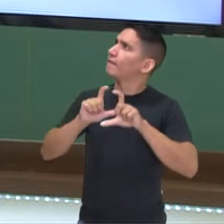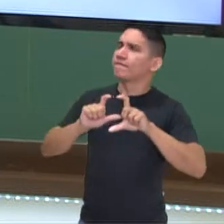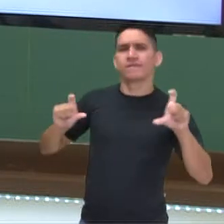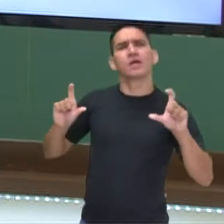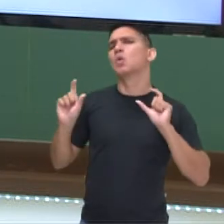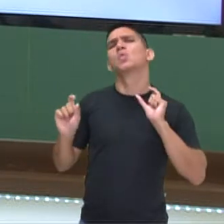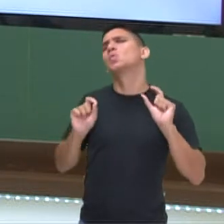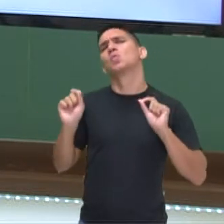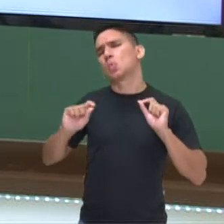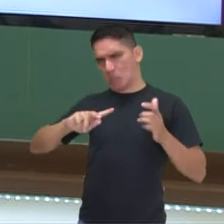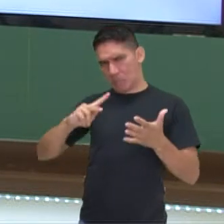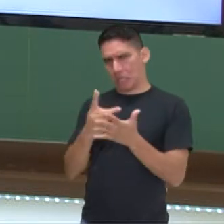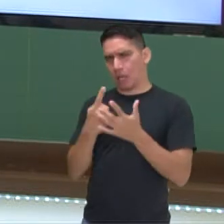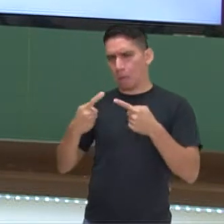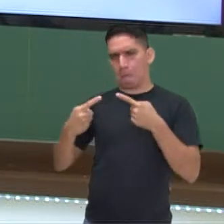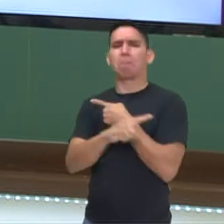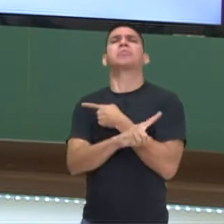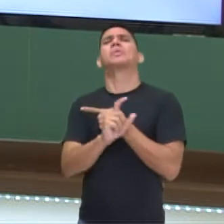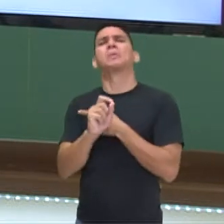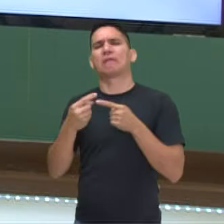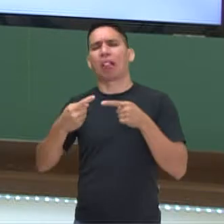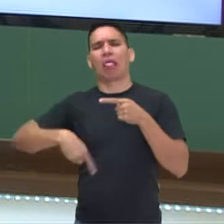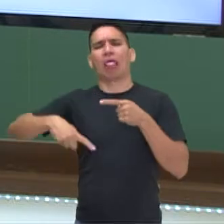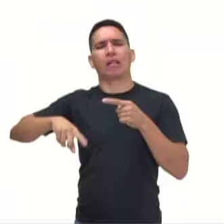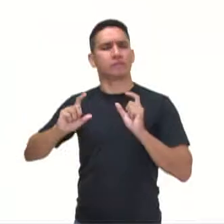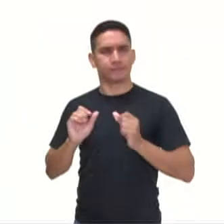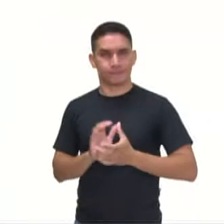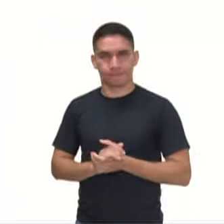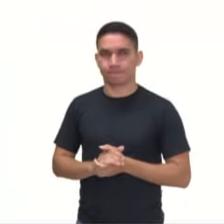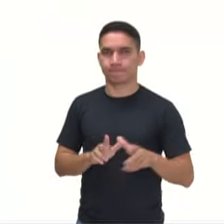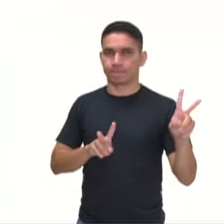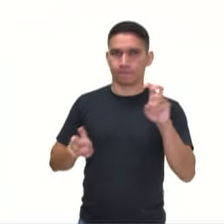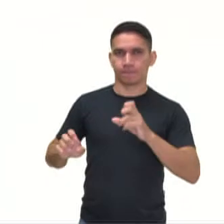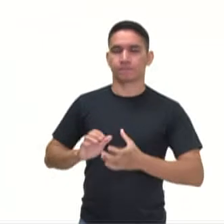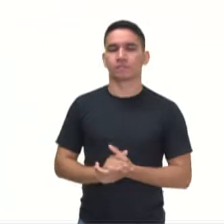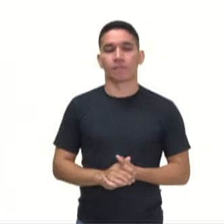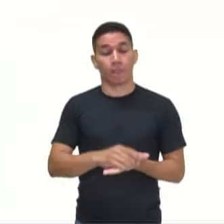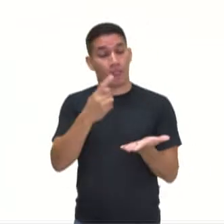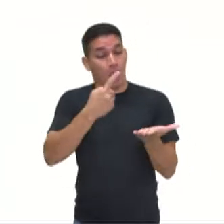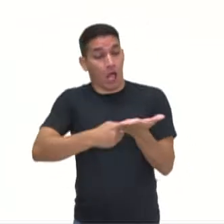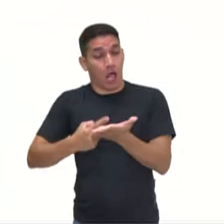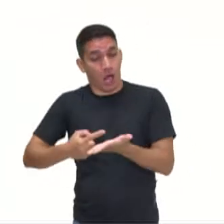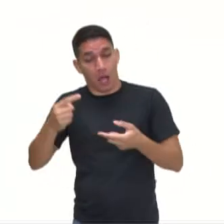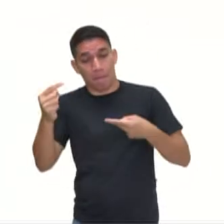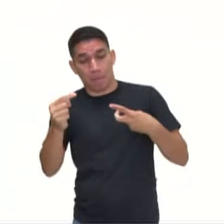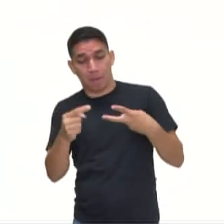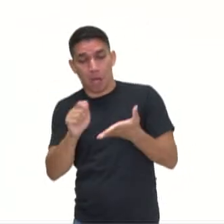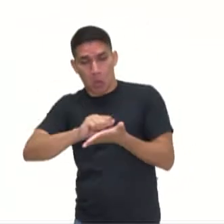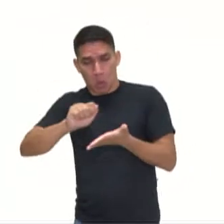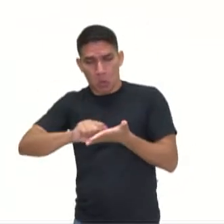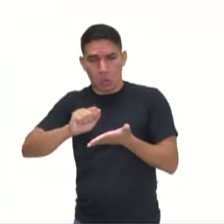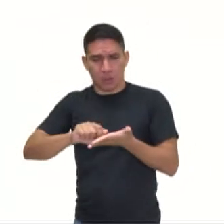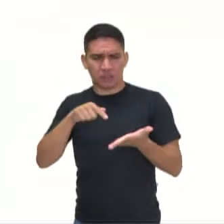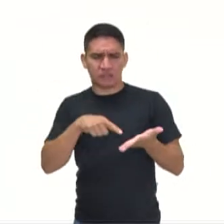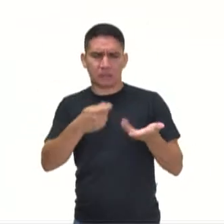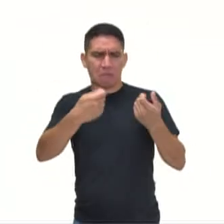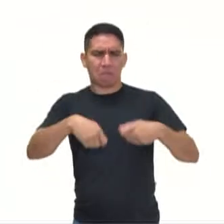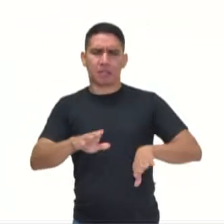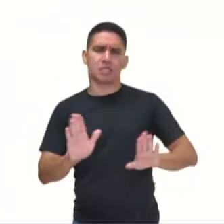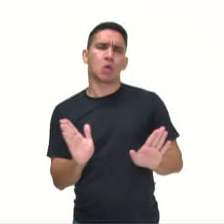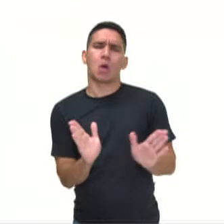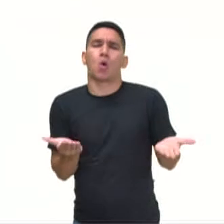que tem erros, que está escrita de forma incorreta? A agenda é uma ferramenta dispensável nos dias